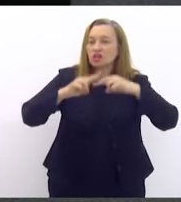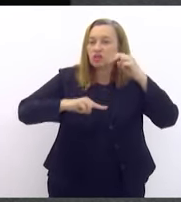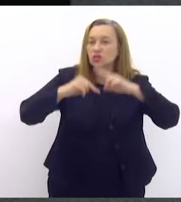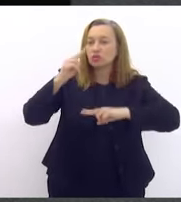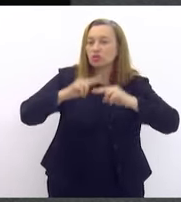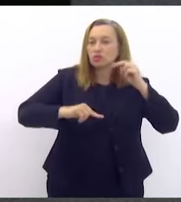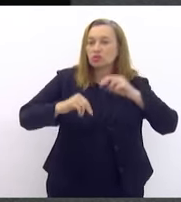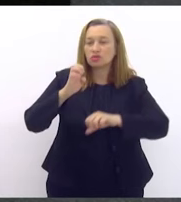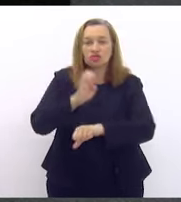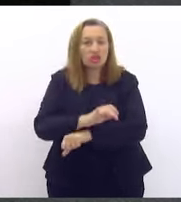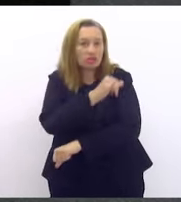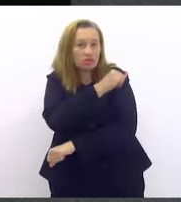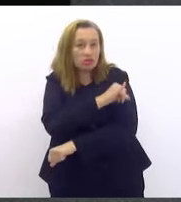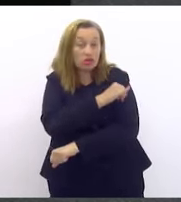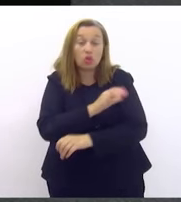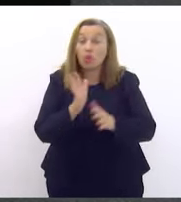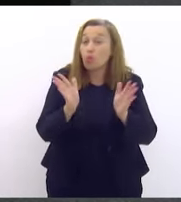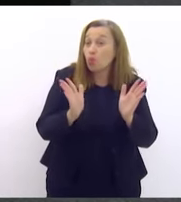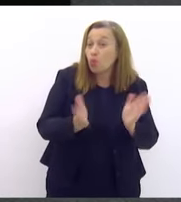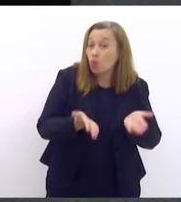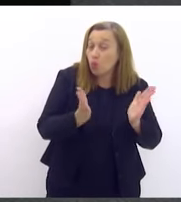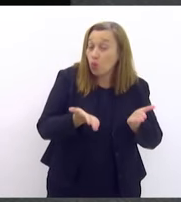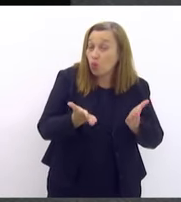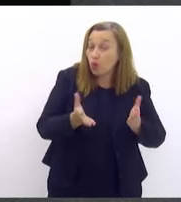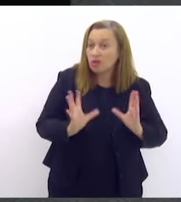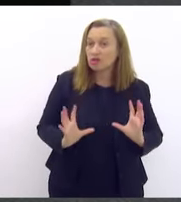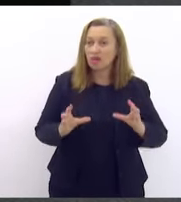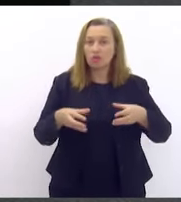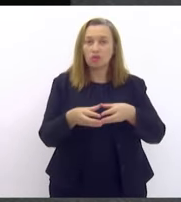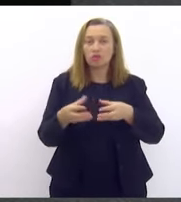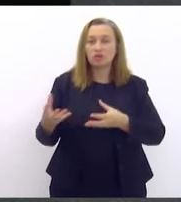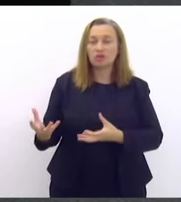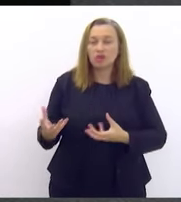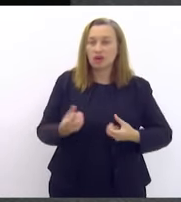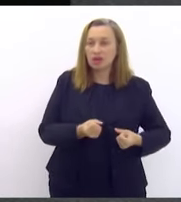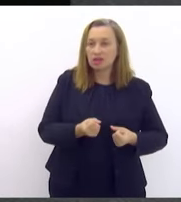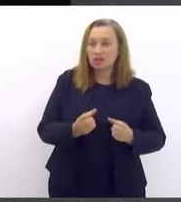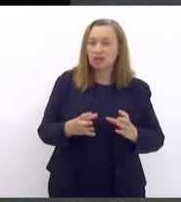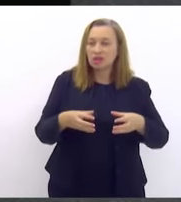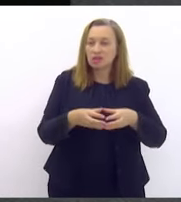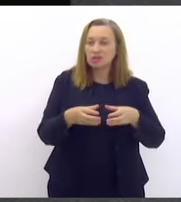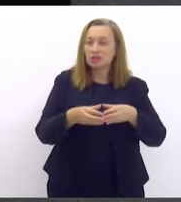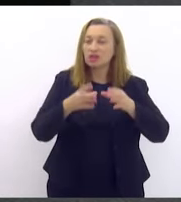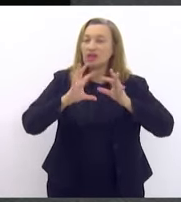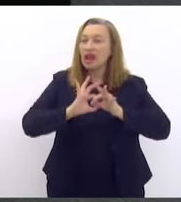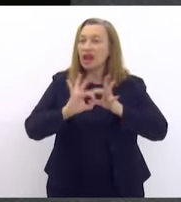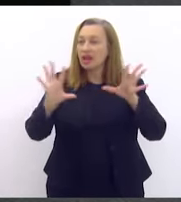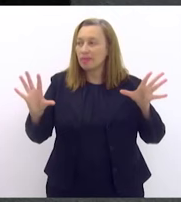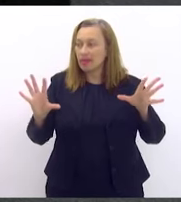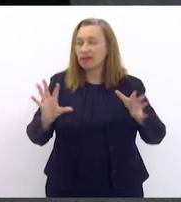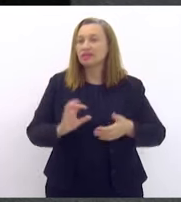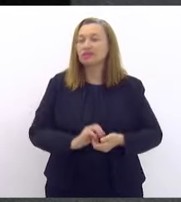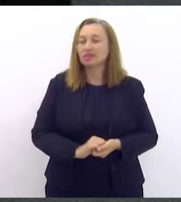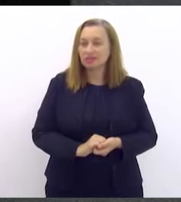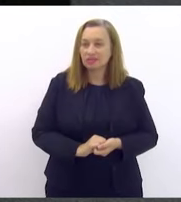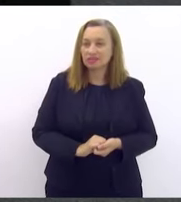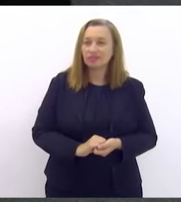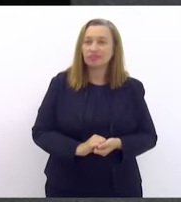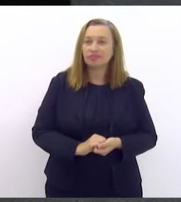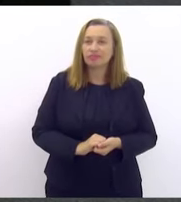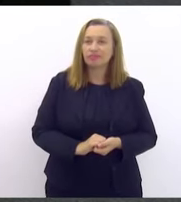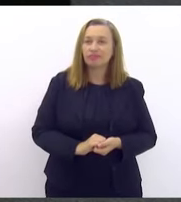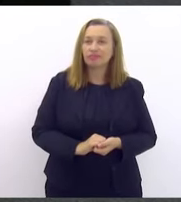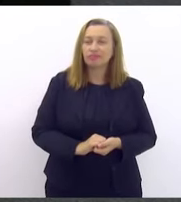Rio de Janeiro. E hoje, esta comissão recebeu a comissão deliberativa